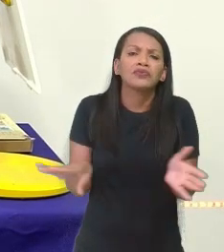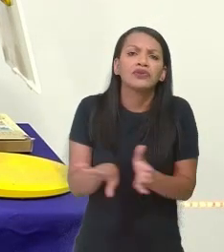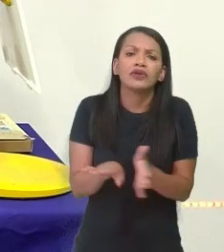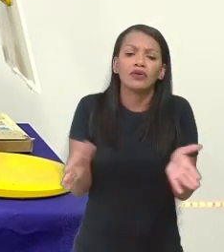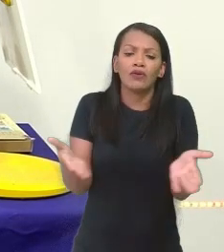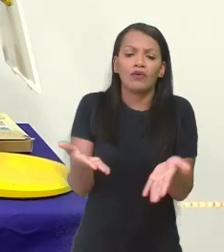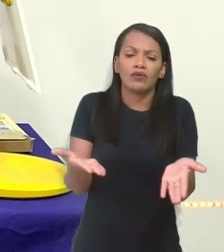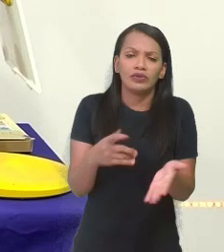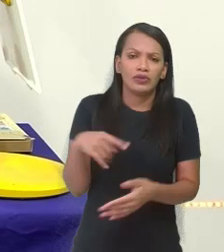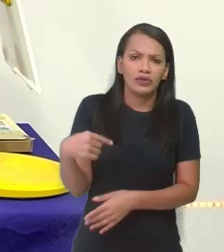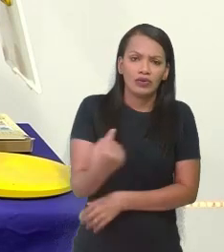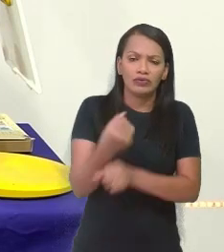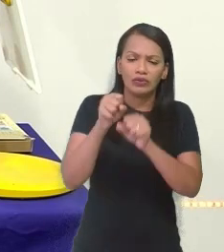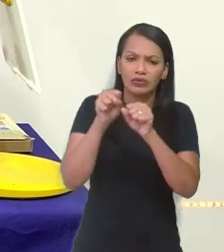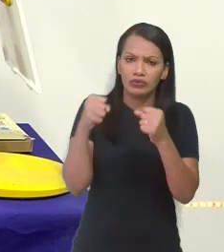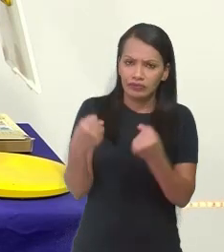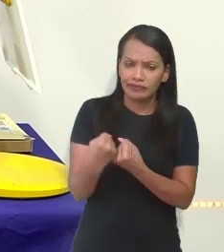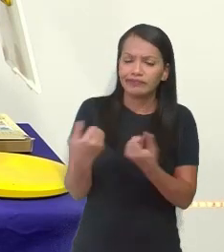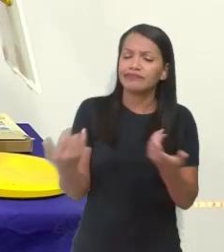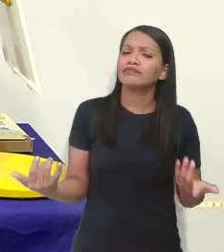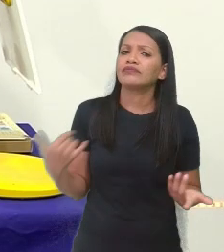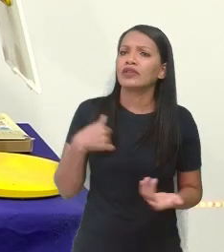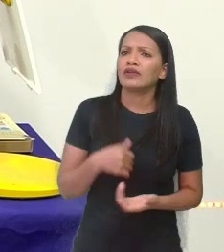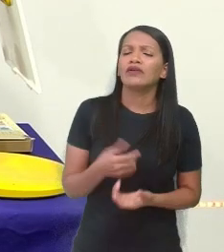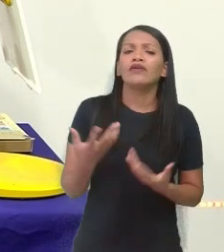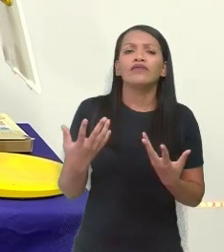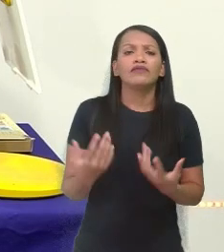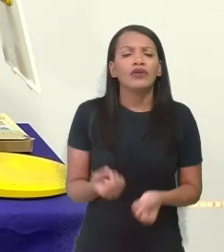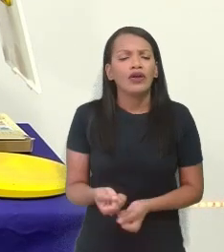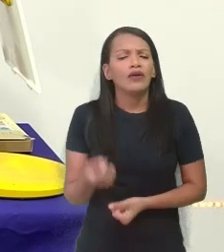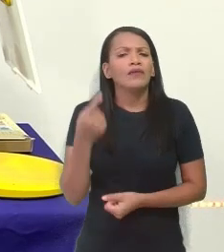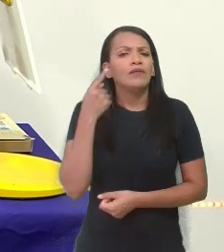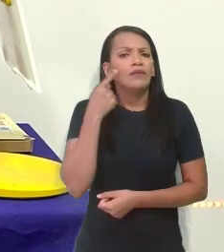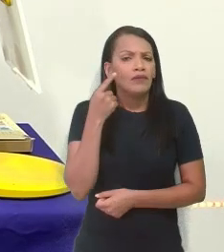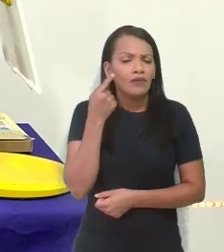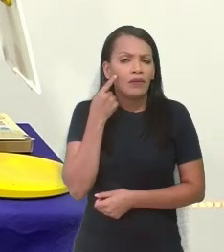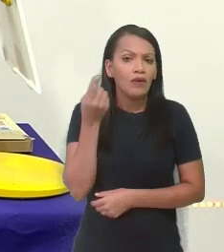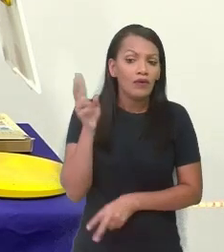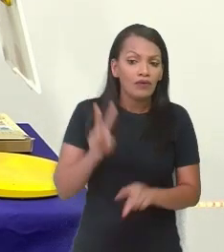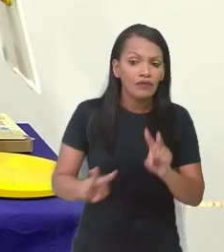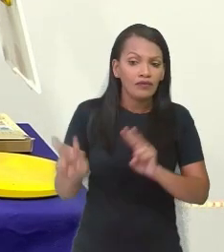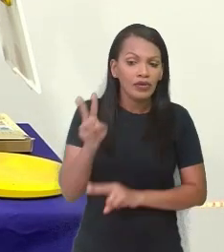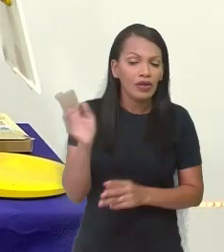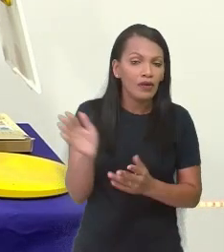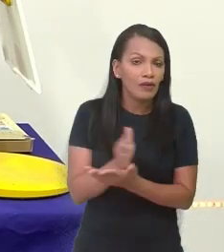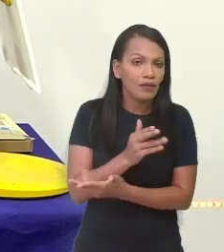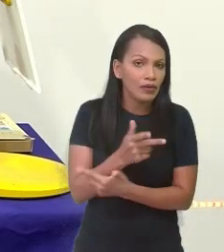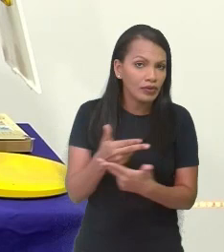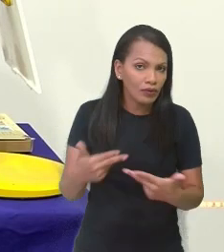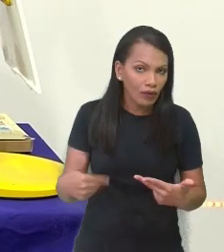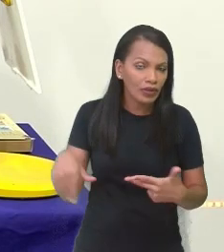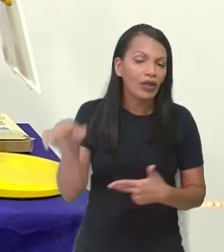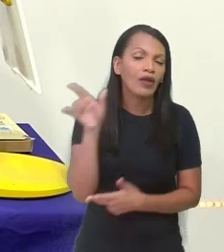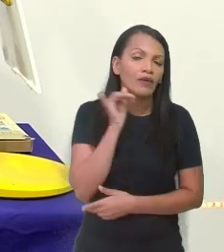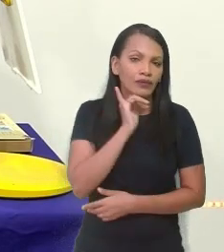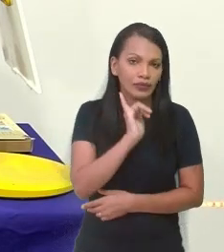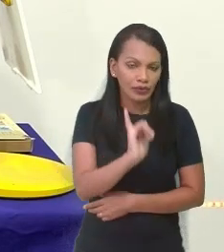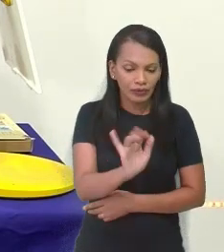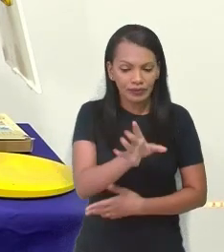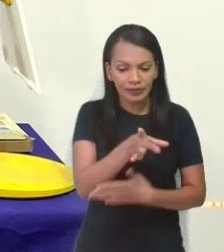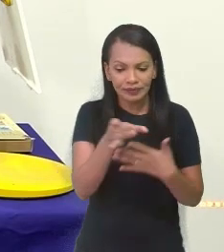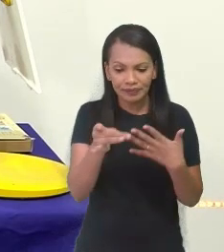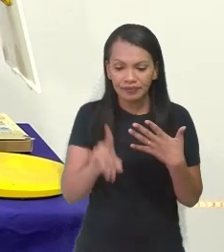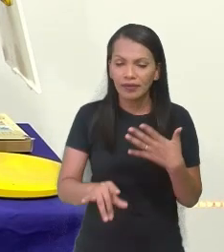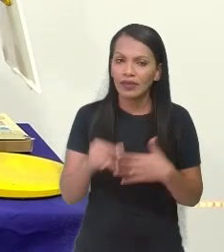nós? A gente vai andar um pouquinho e daqui a pouco eu conto esse detalhe que é bem interessante, tá? Porque o